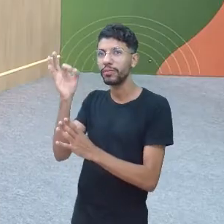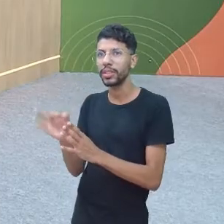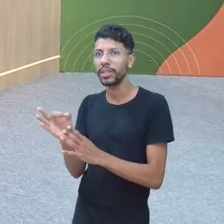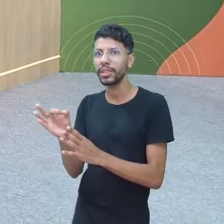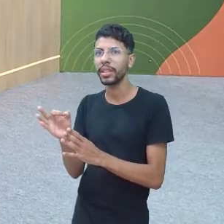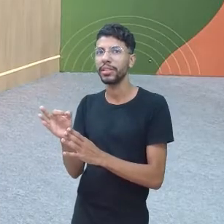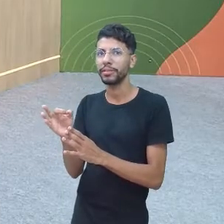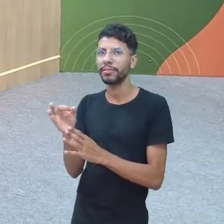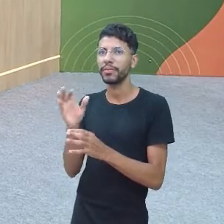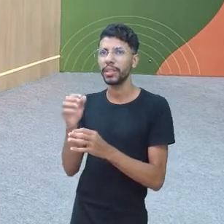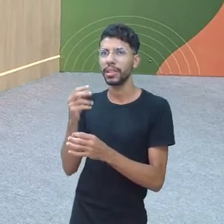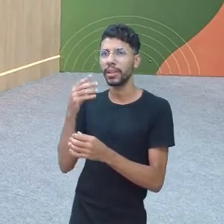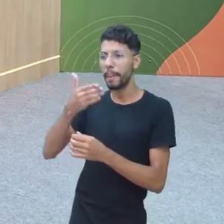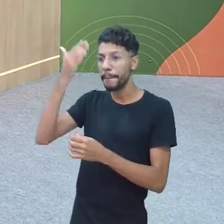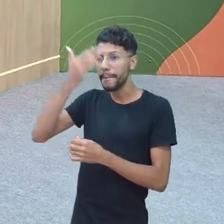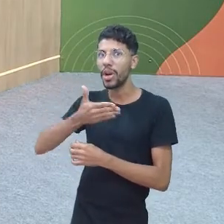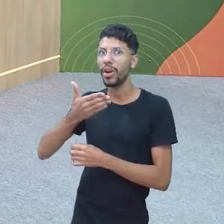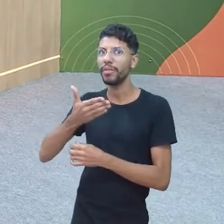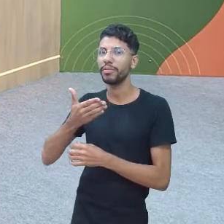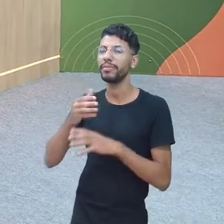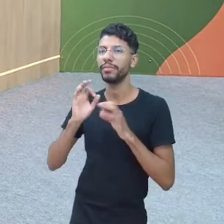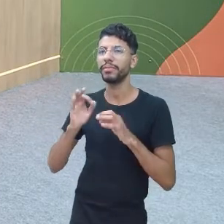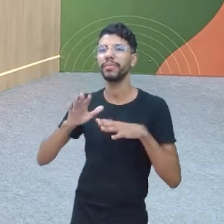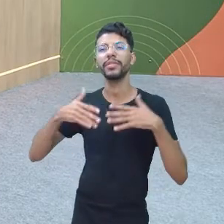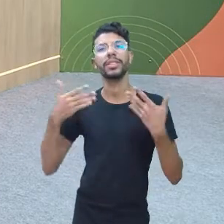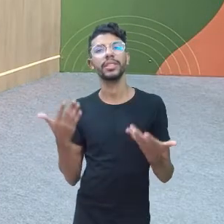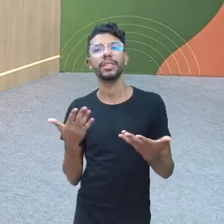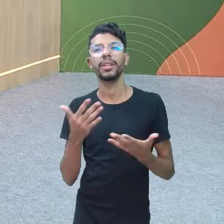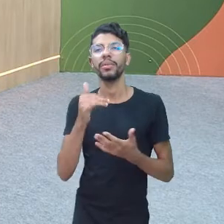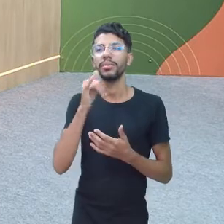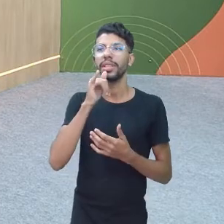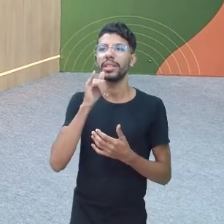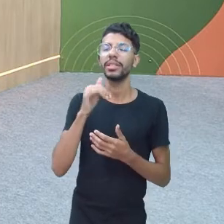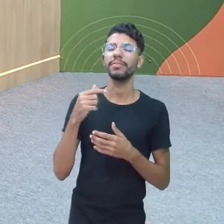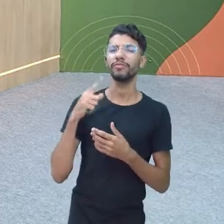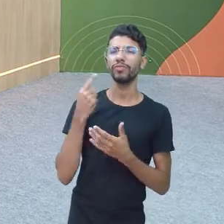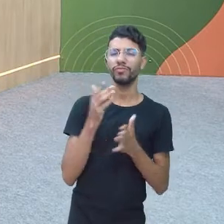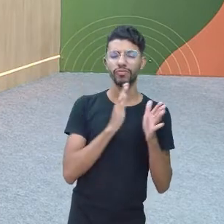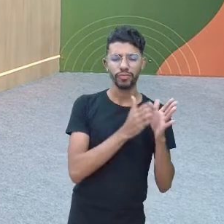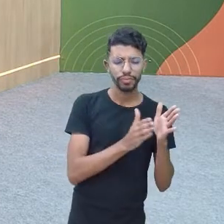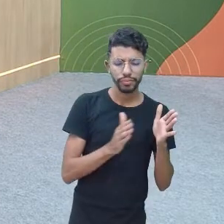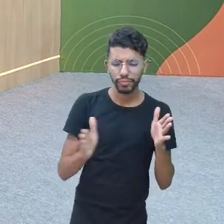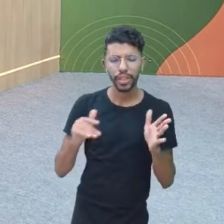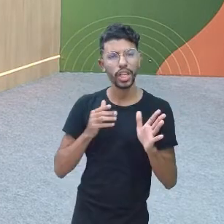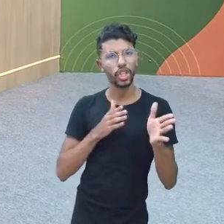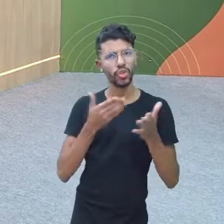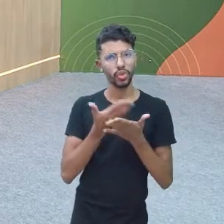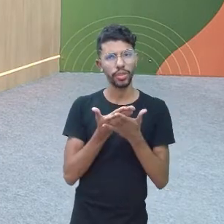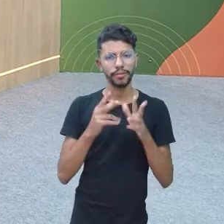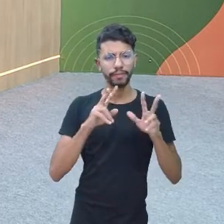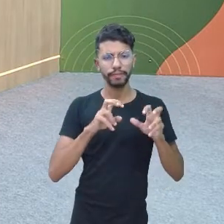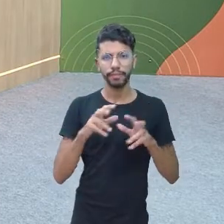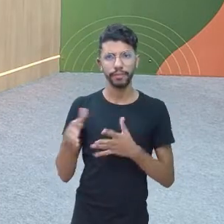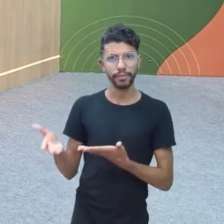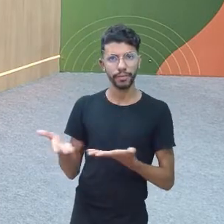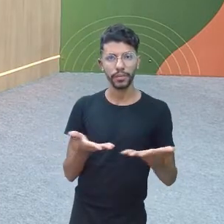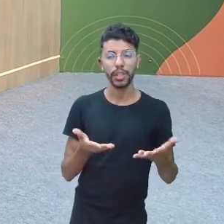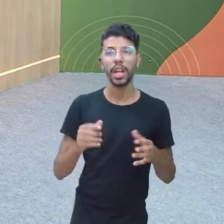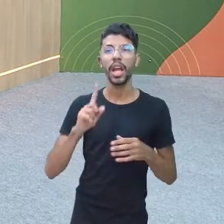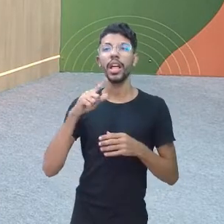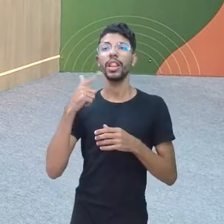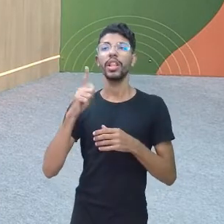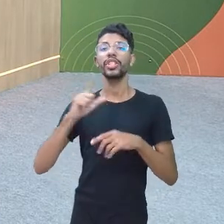tirar a prova, né? No momento que a gente estava vendo isso, eu disse assim, para cada etapa, a gente tem uma atitude